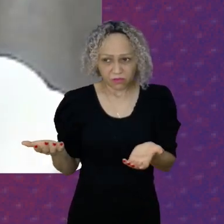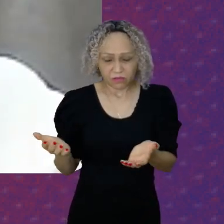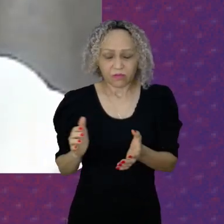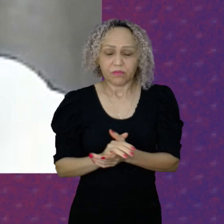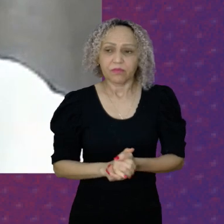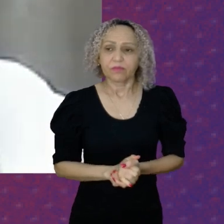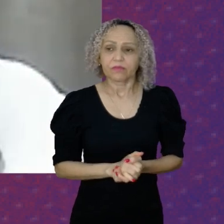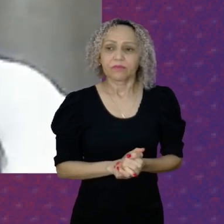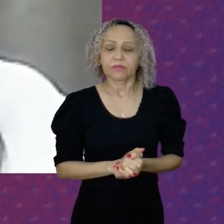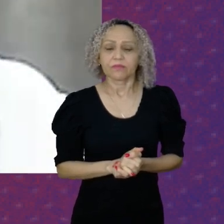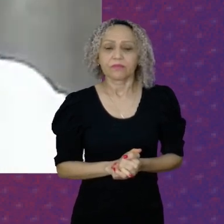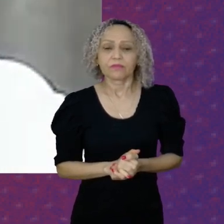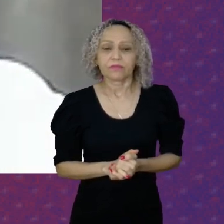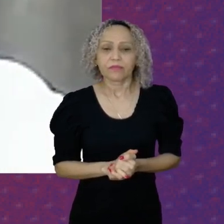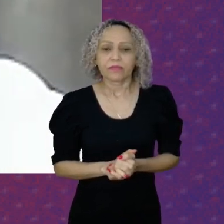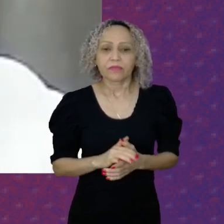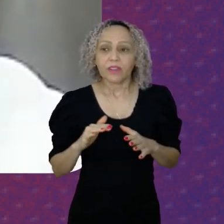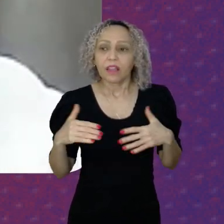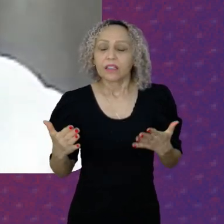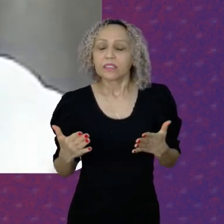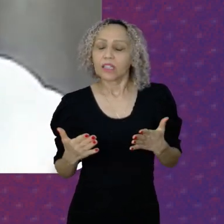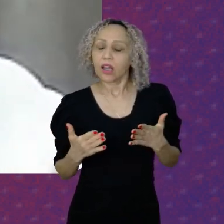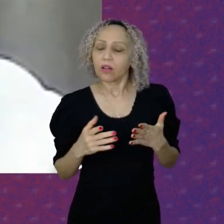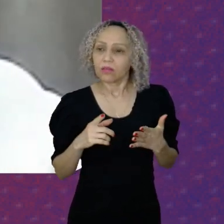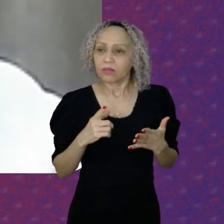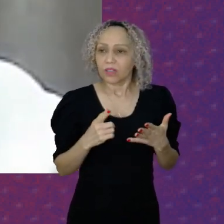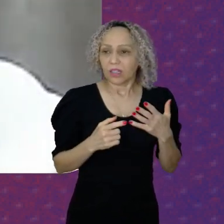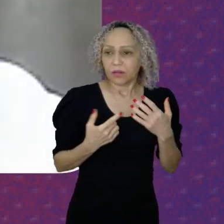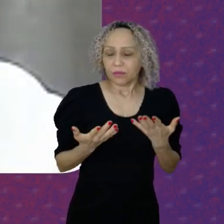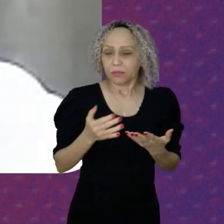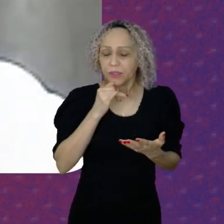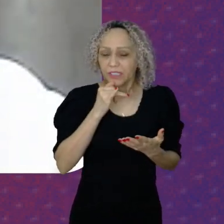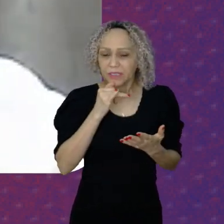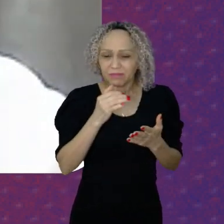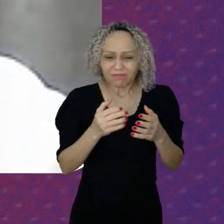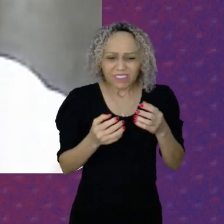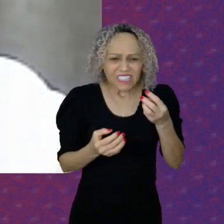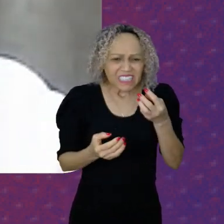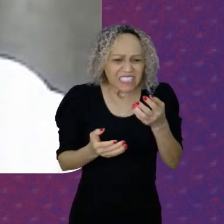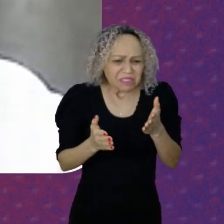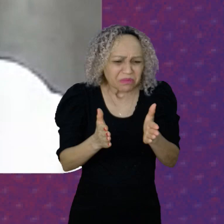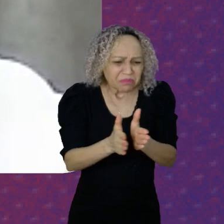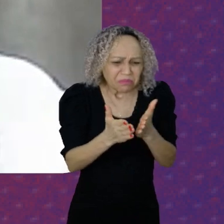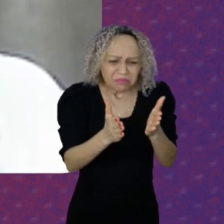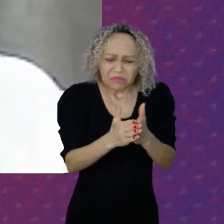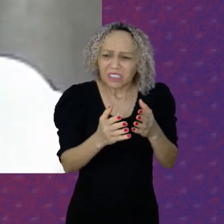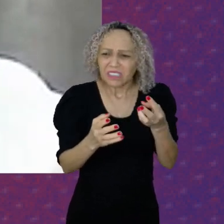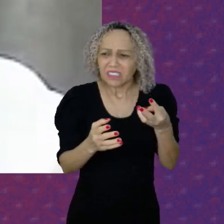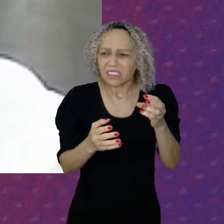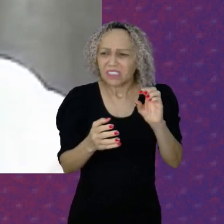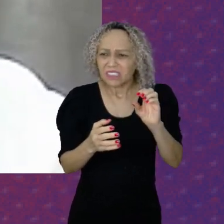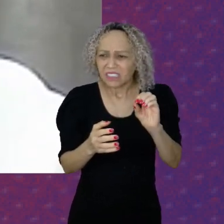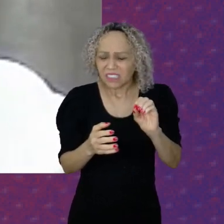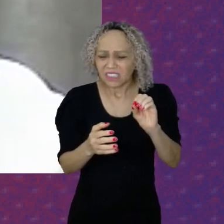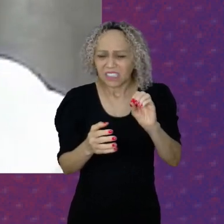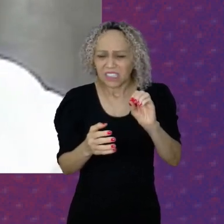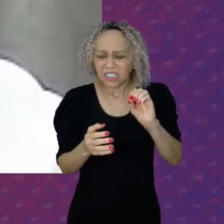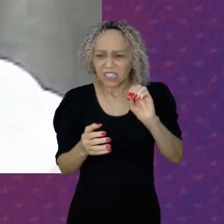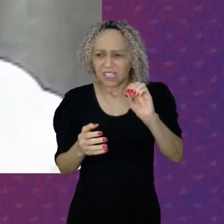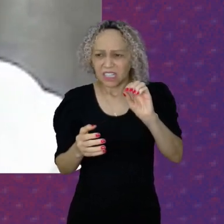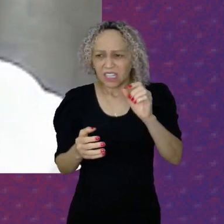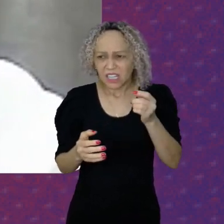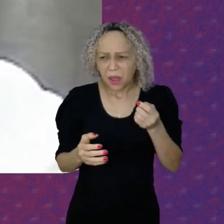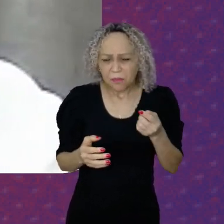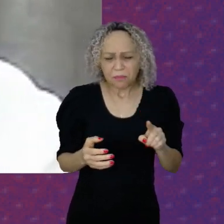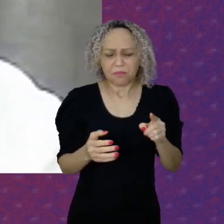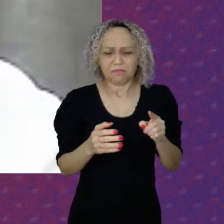17.820 famílias registradas como extremamente pobres, pobreza extrema. Entretanto, passado um